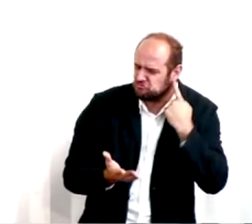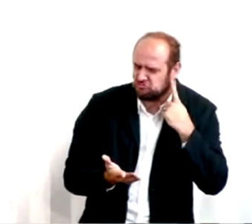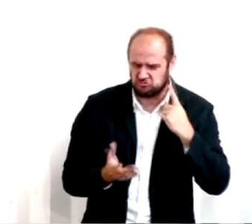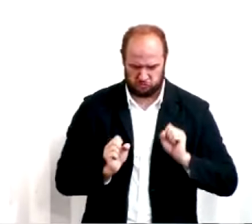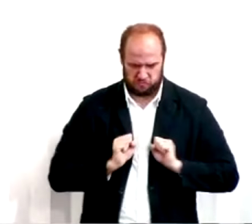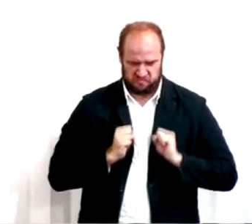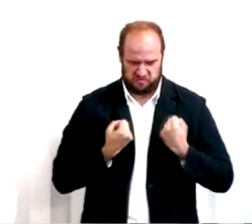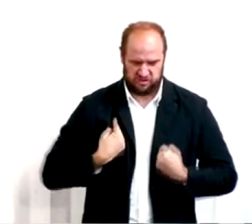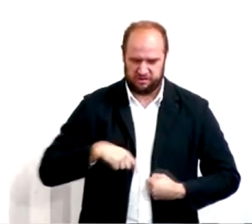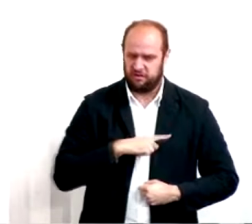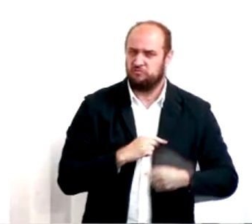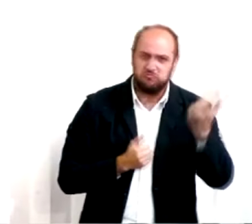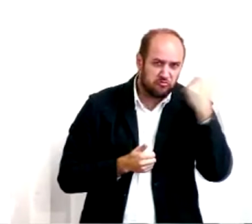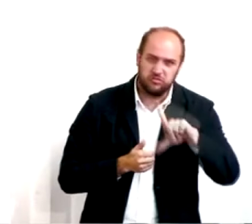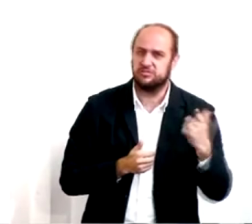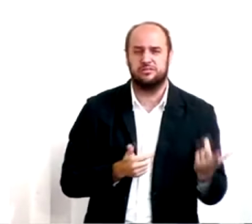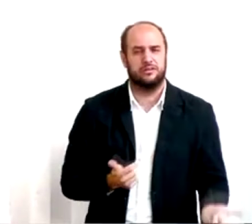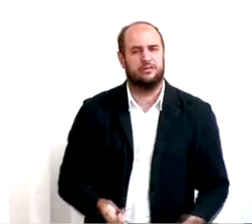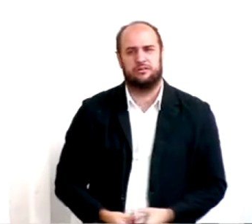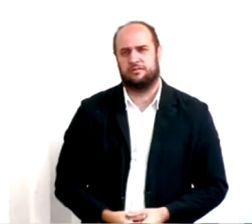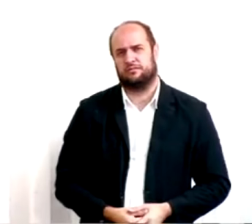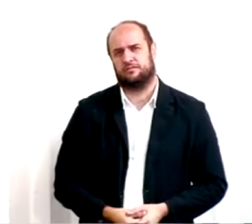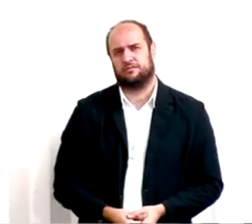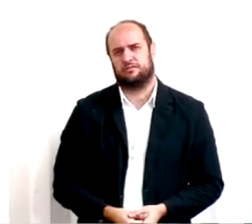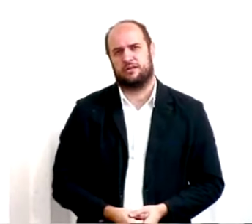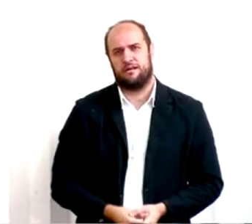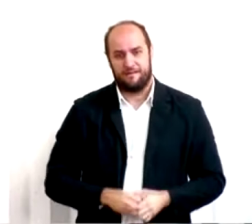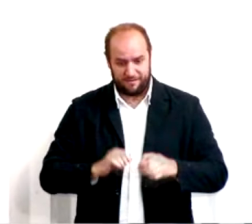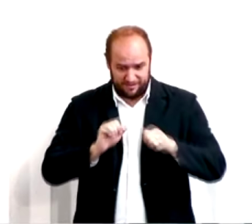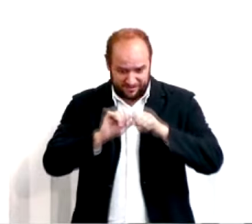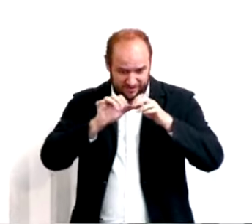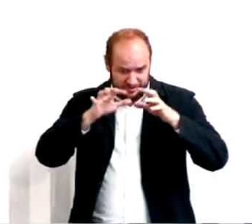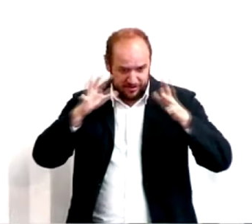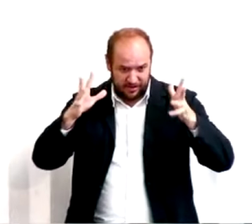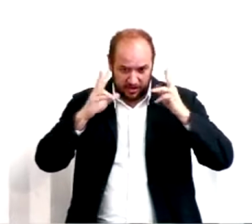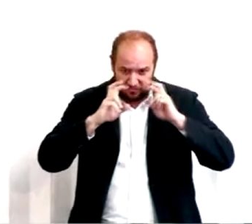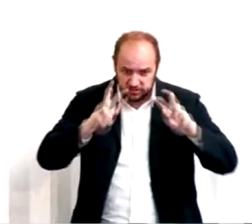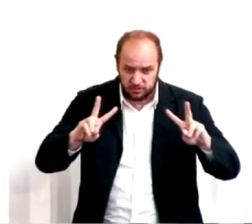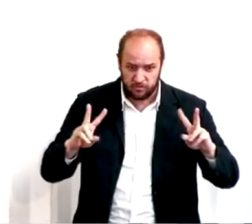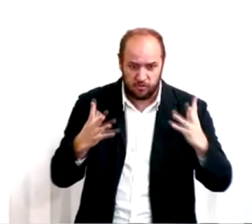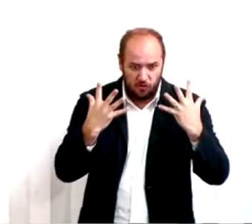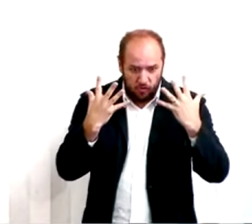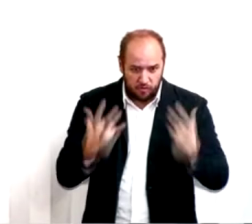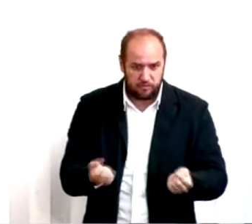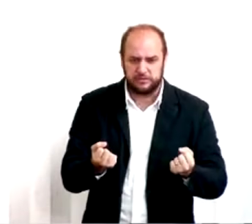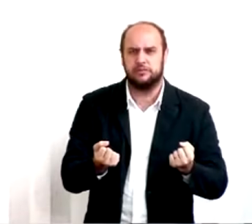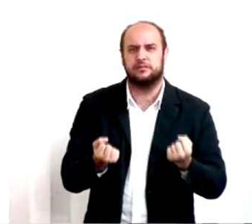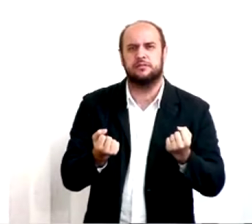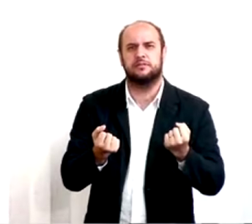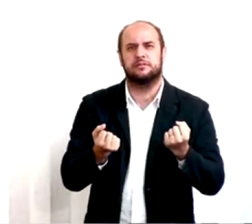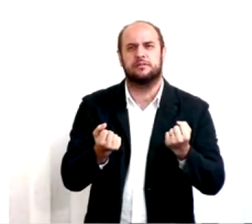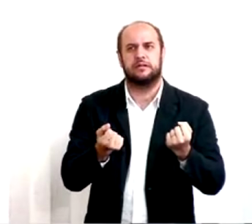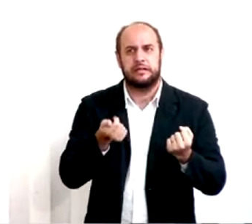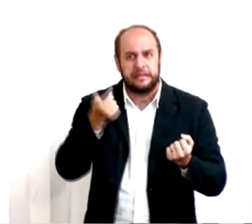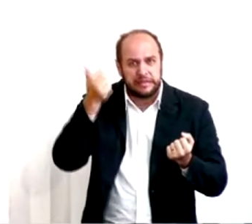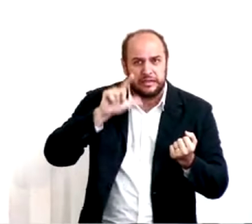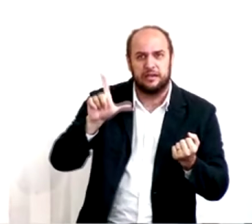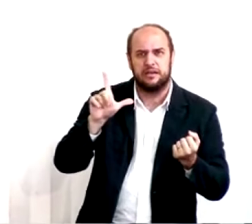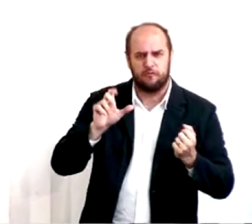próprias forças do ele ficar o senhor nós somos criados numa perspectiva de receber o tempo inteiro o